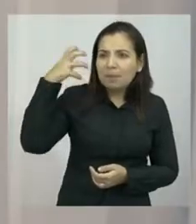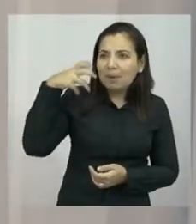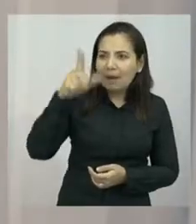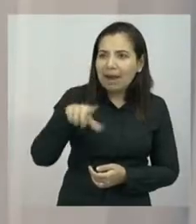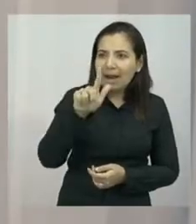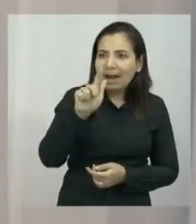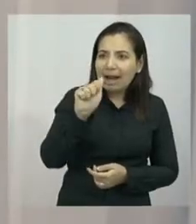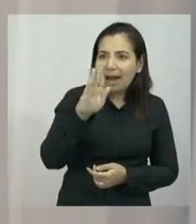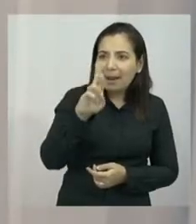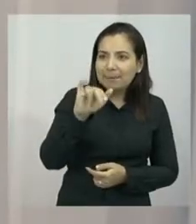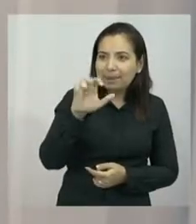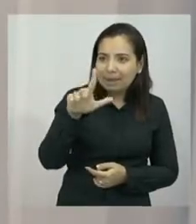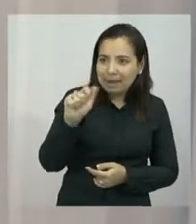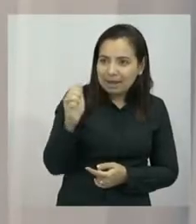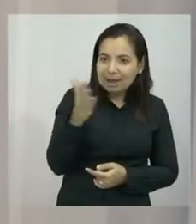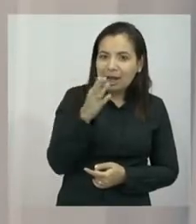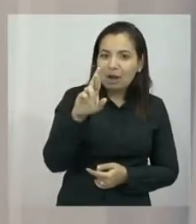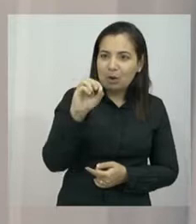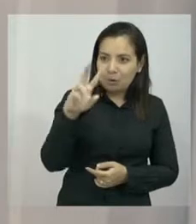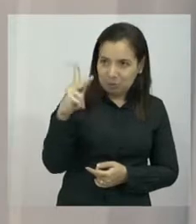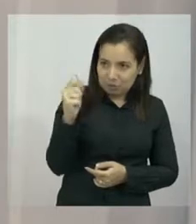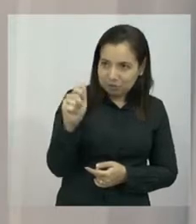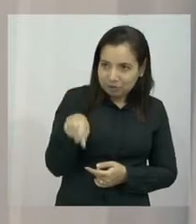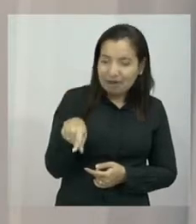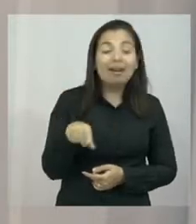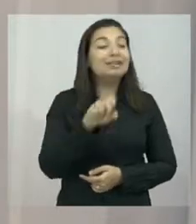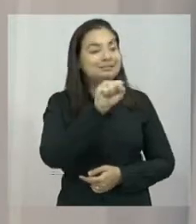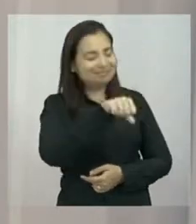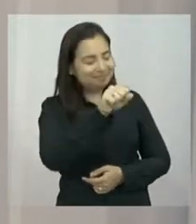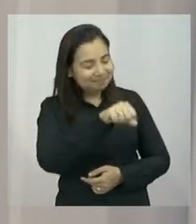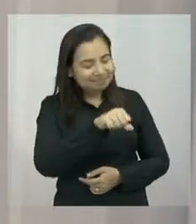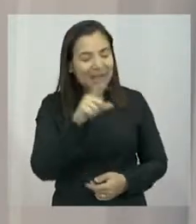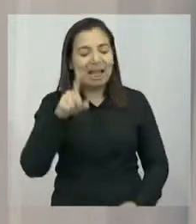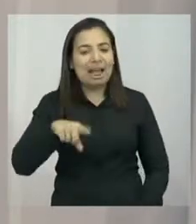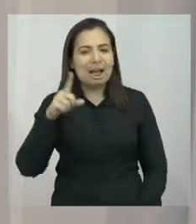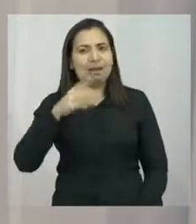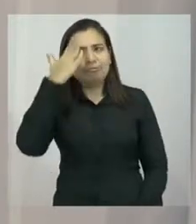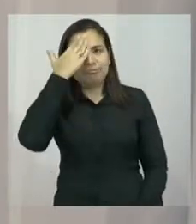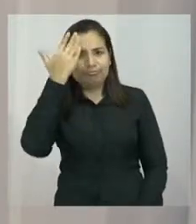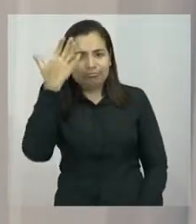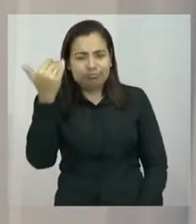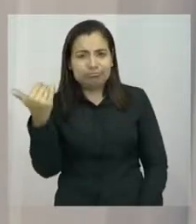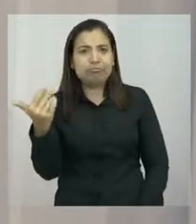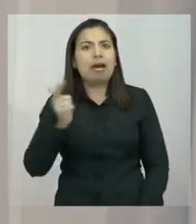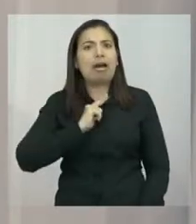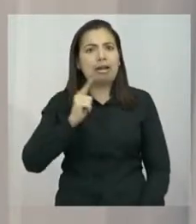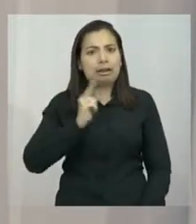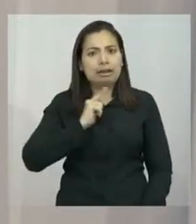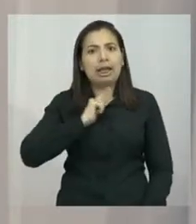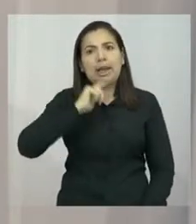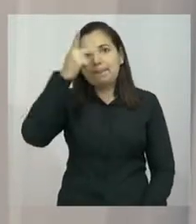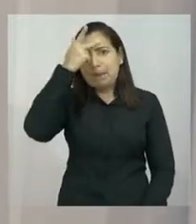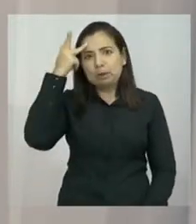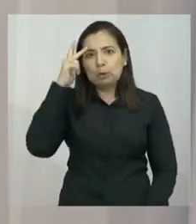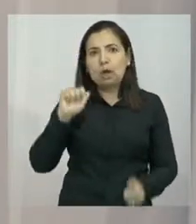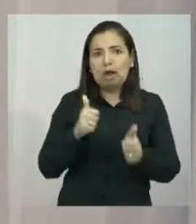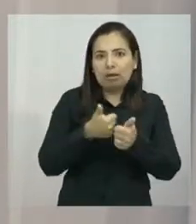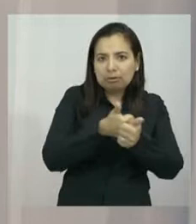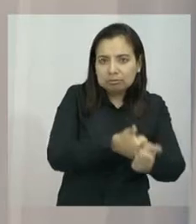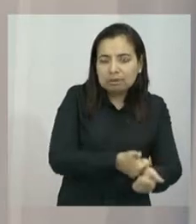Gabriela Rocha, ela é uma cantora gospel bastante conhecida, né? Tem seguidores. A juventude em